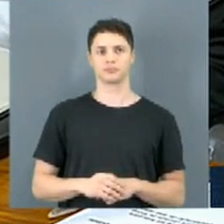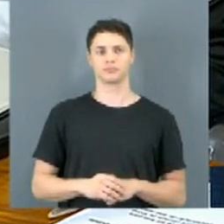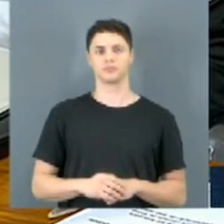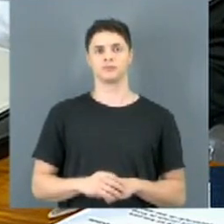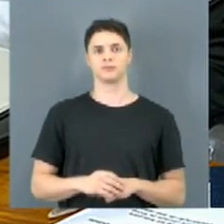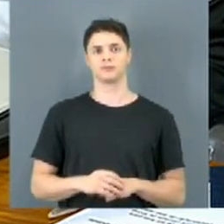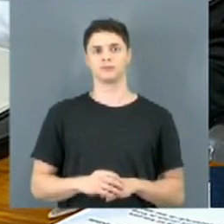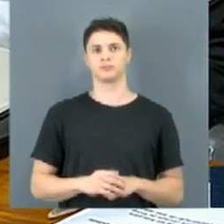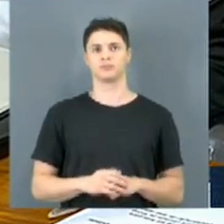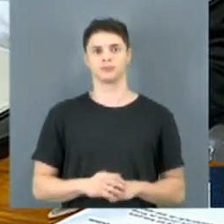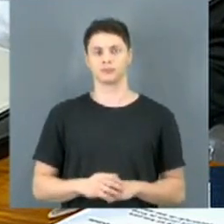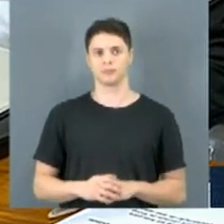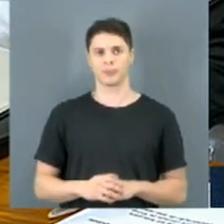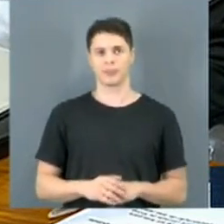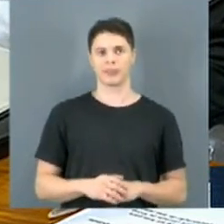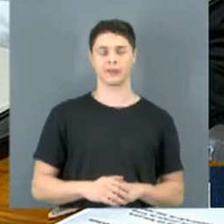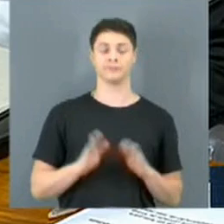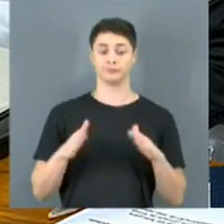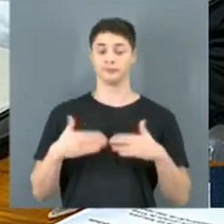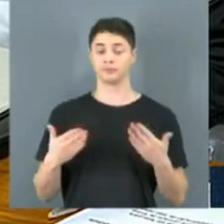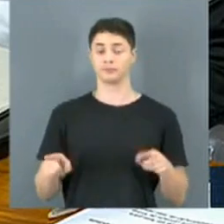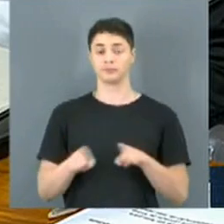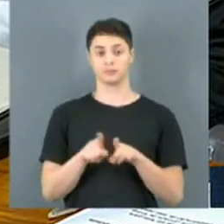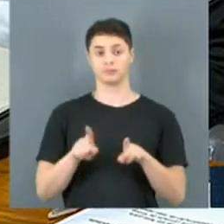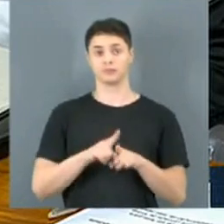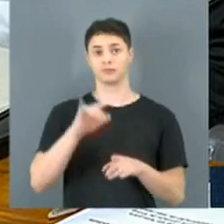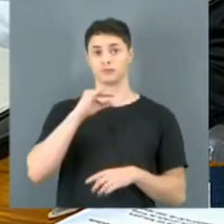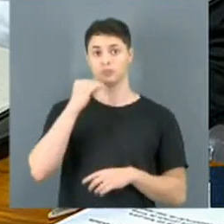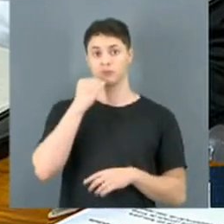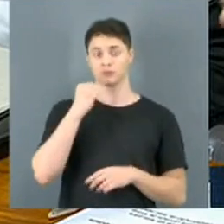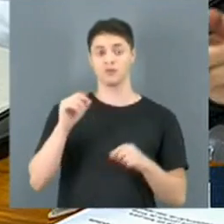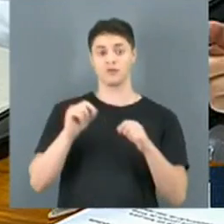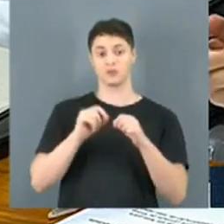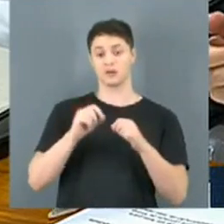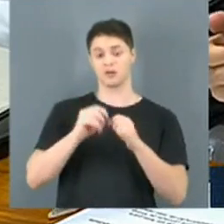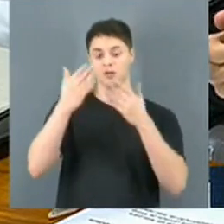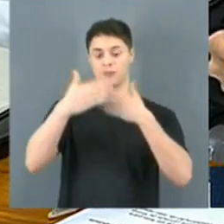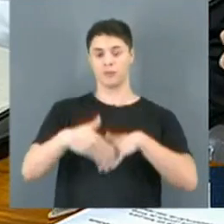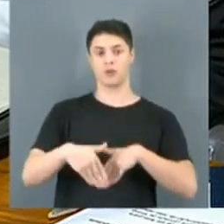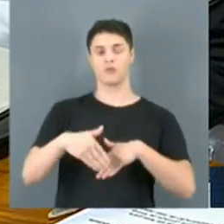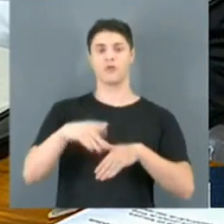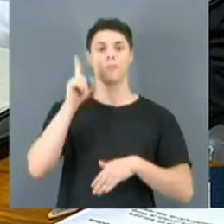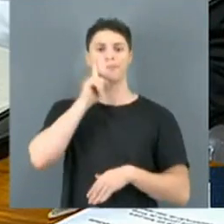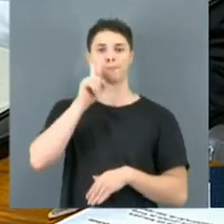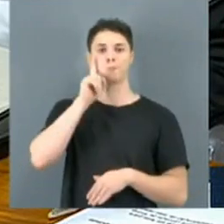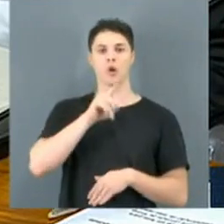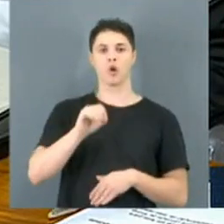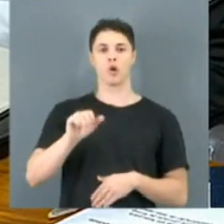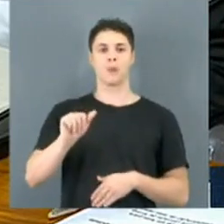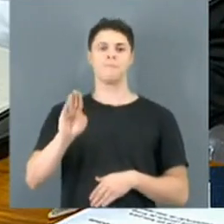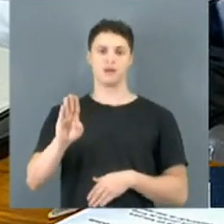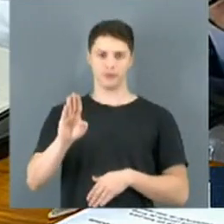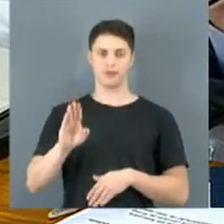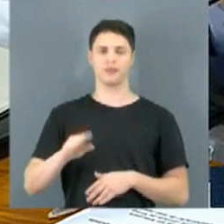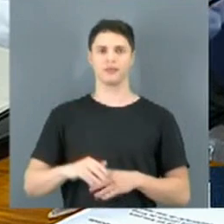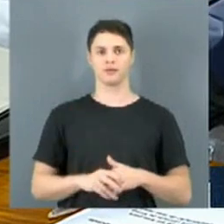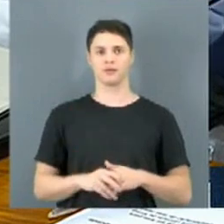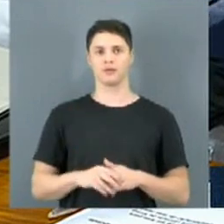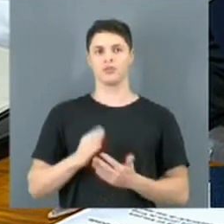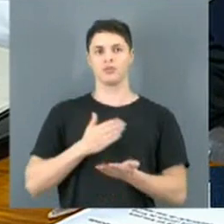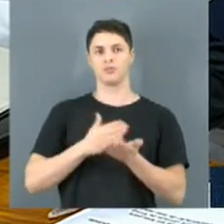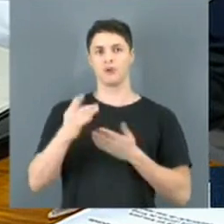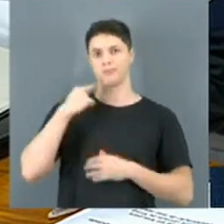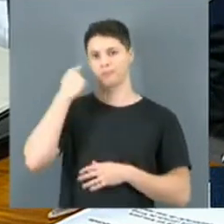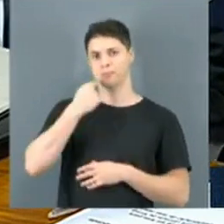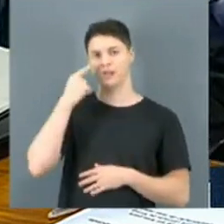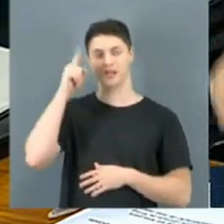formei, eu tive a oportunidade de fazer o New York Bar, que é a prova da OAB americana, e de começar a advogar no Milbank, que é um